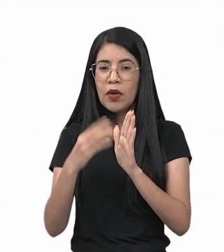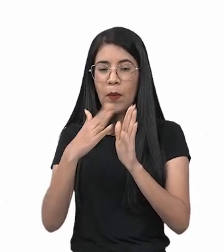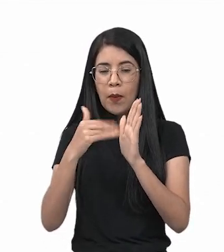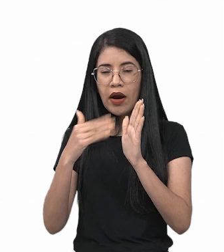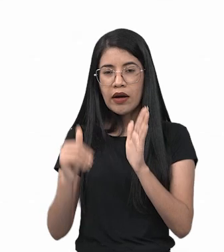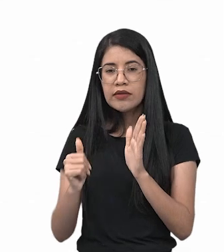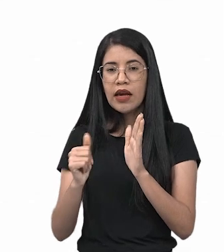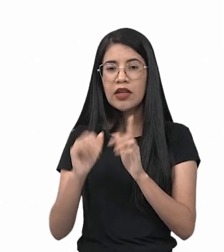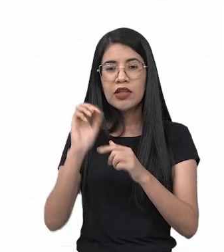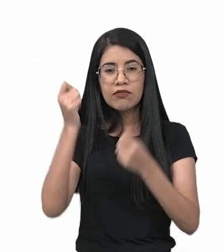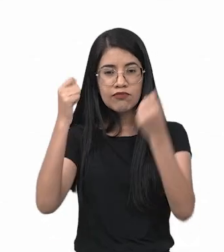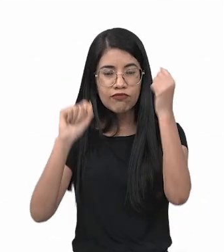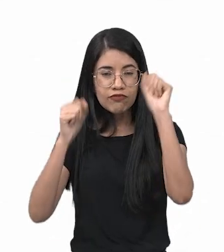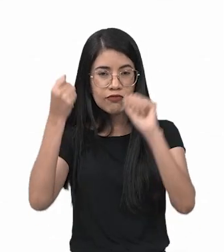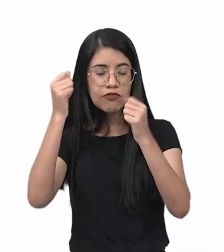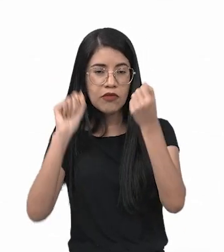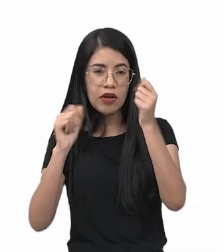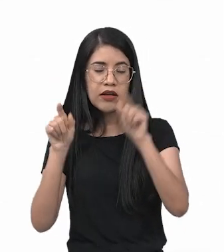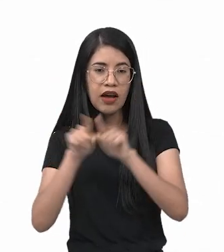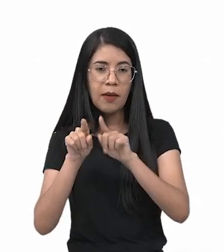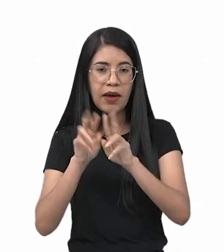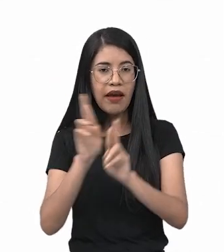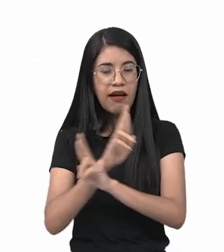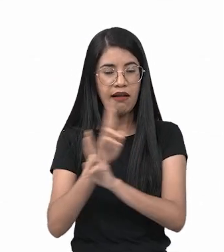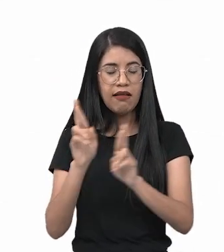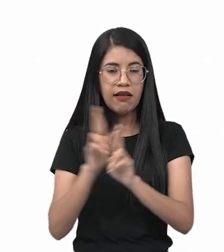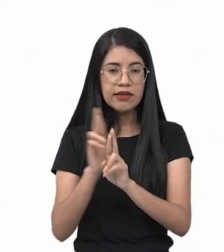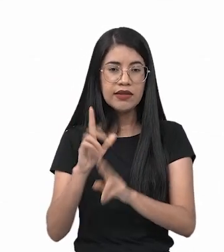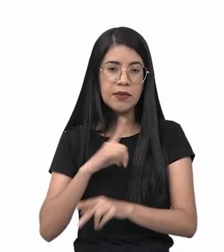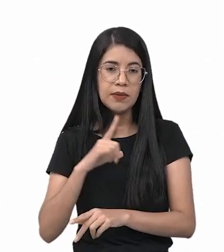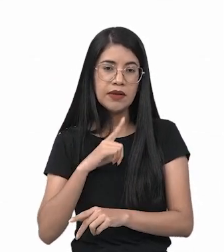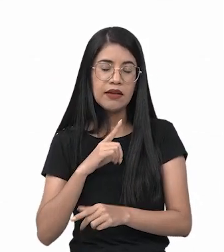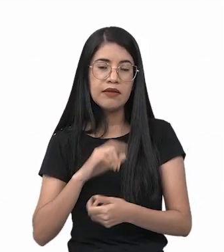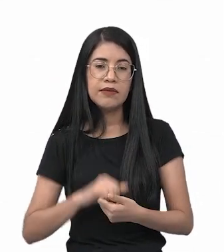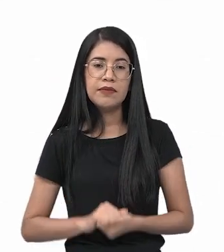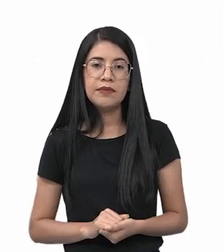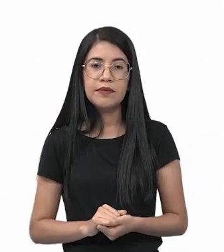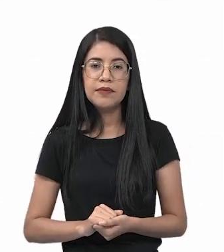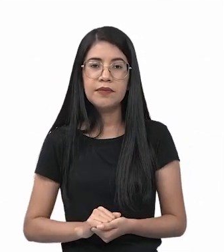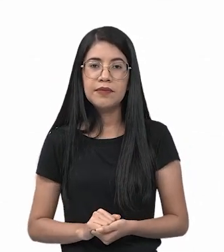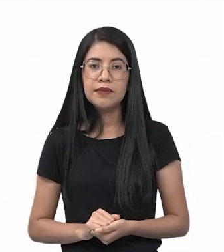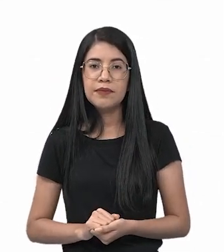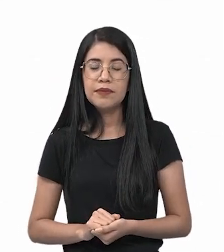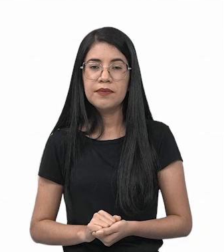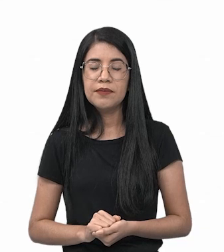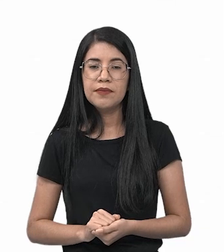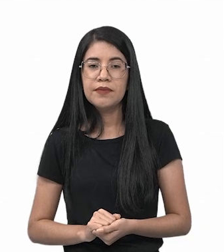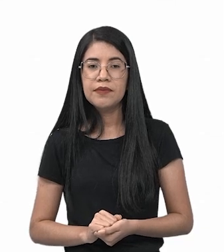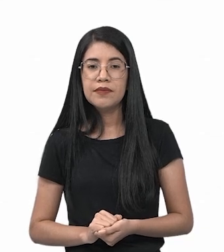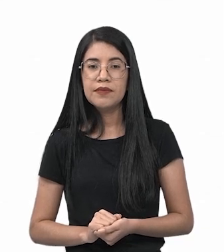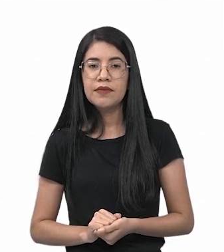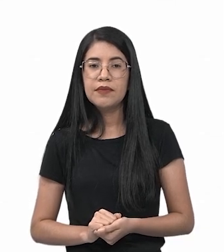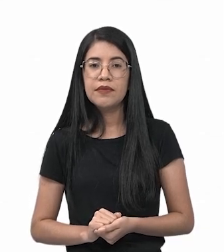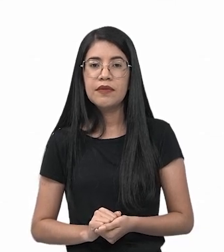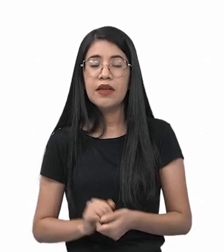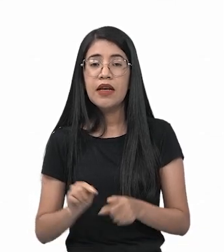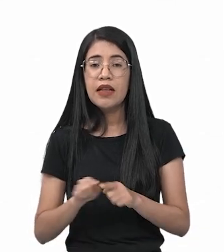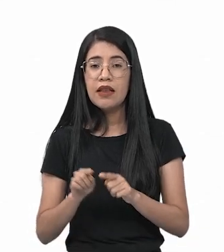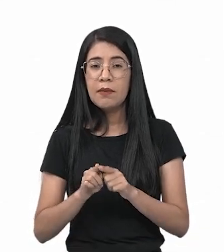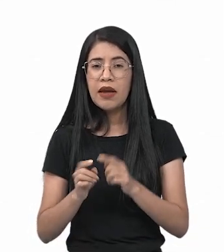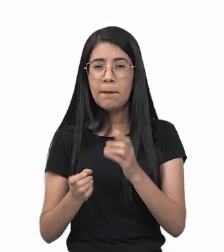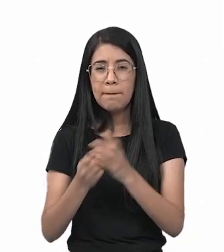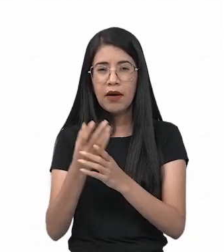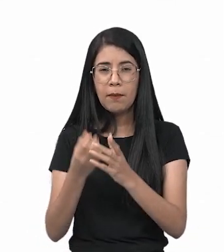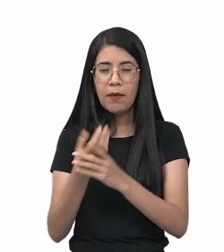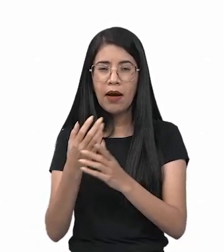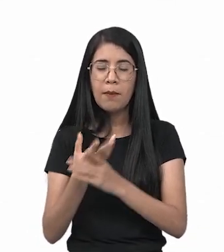Eles fazem também uma relação com a estética industrial. Reprodução em série do